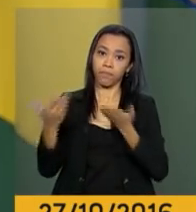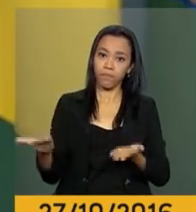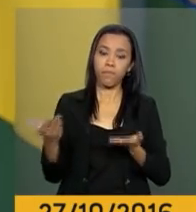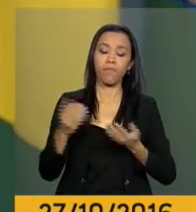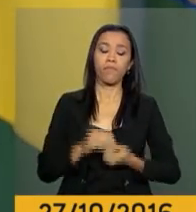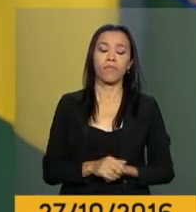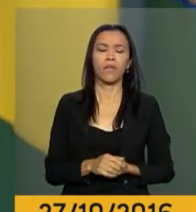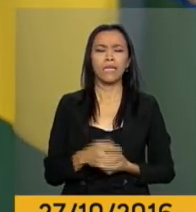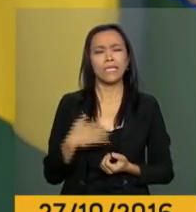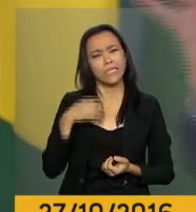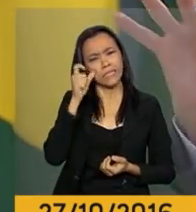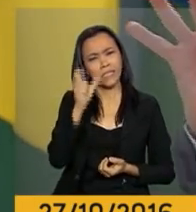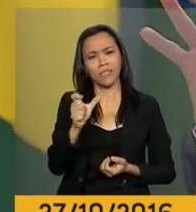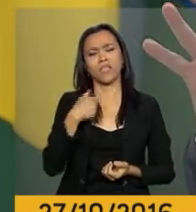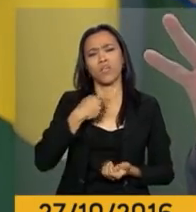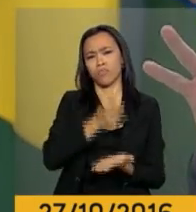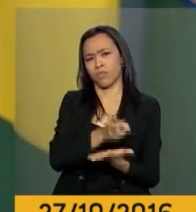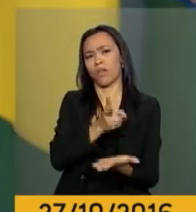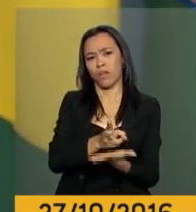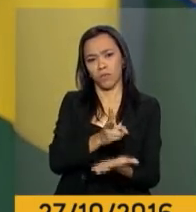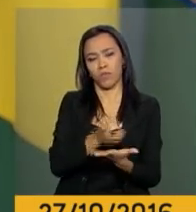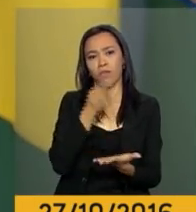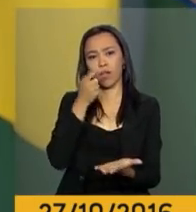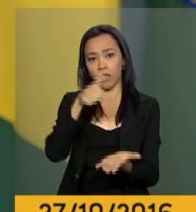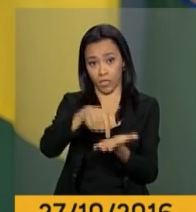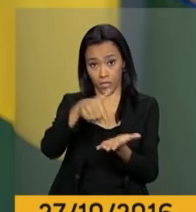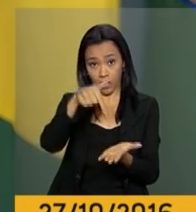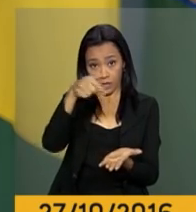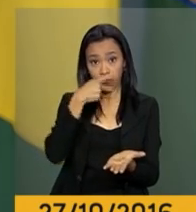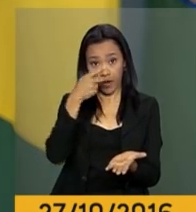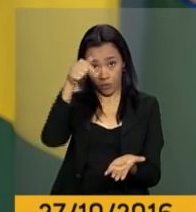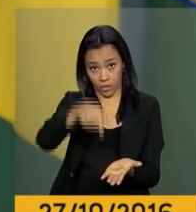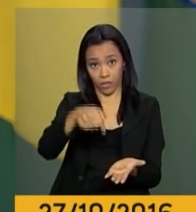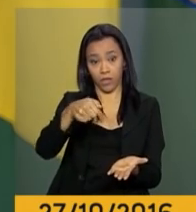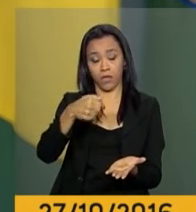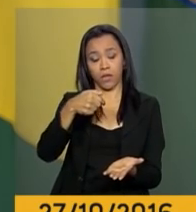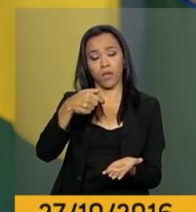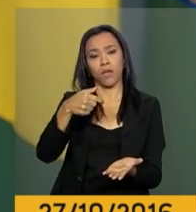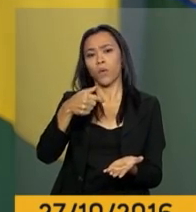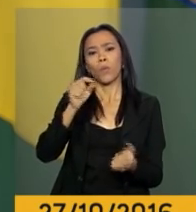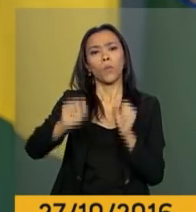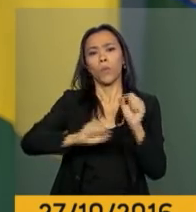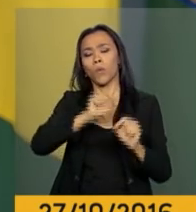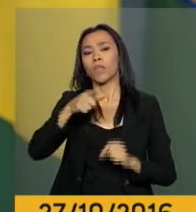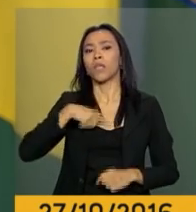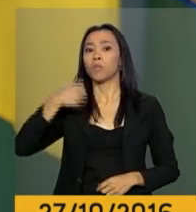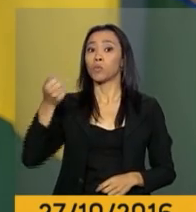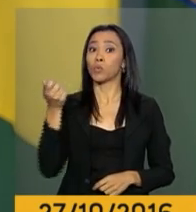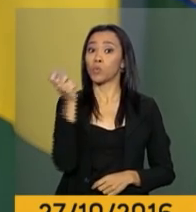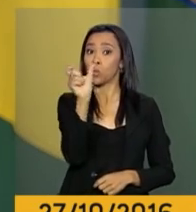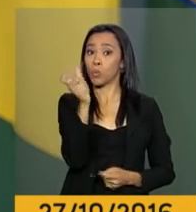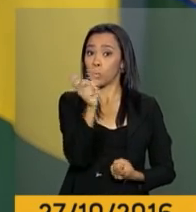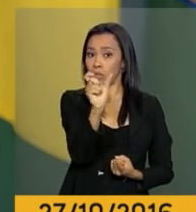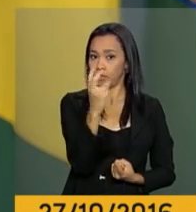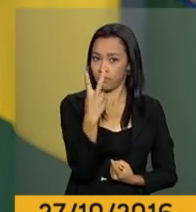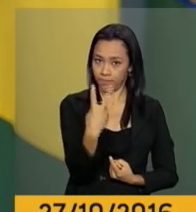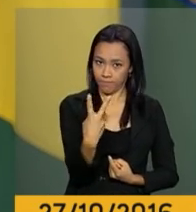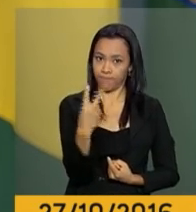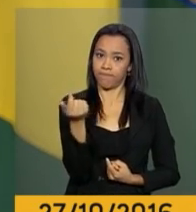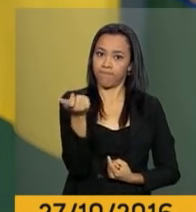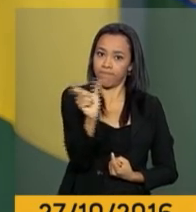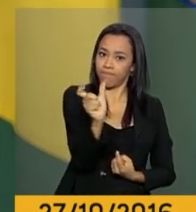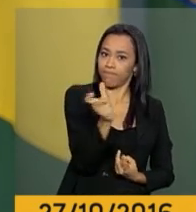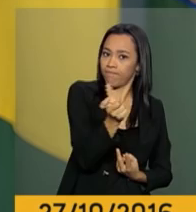interessante, eu tenho dito sempre aqui no governo que nós temos duas palavras que dão